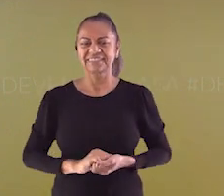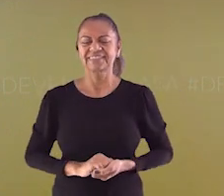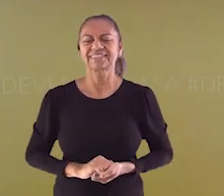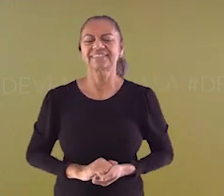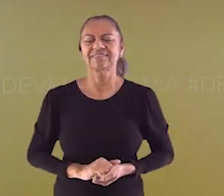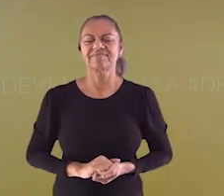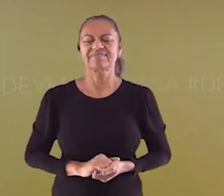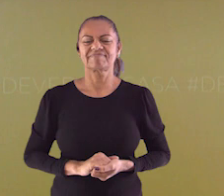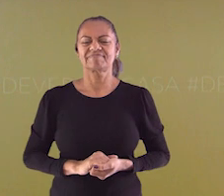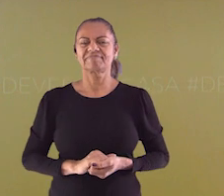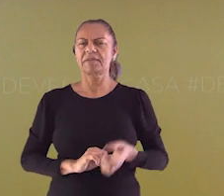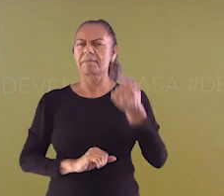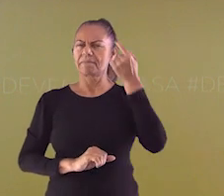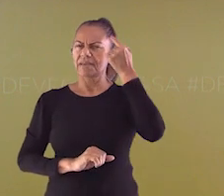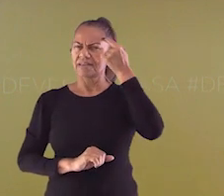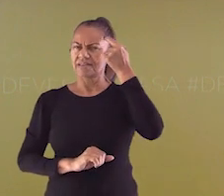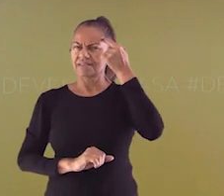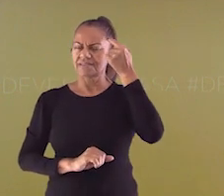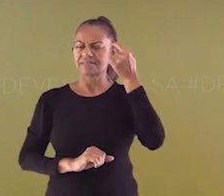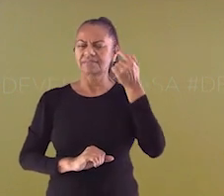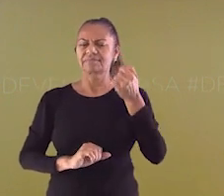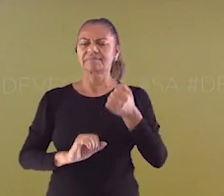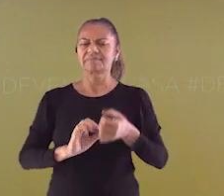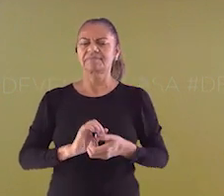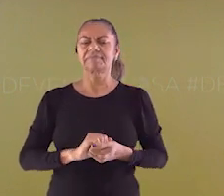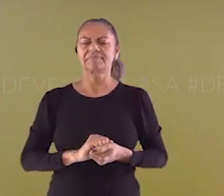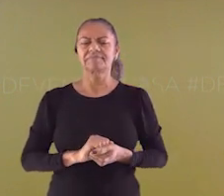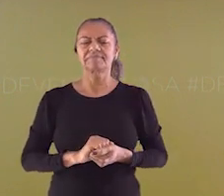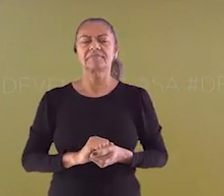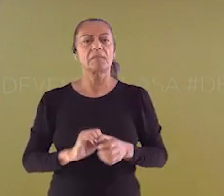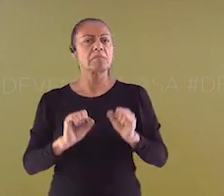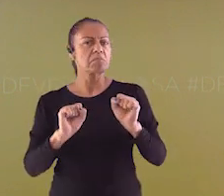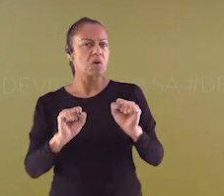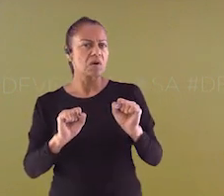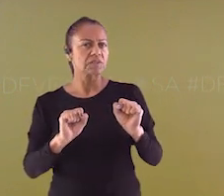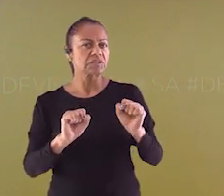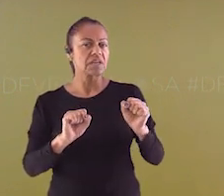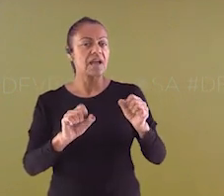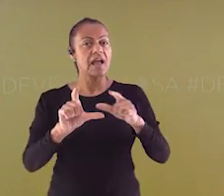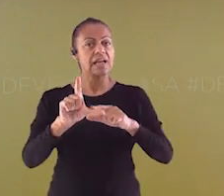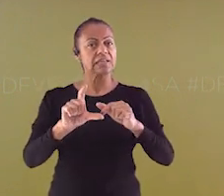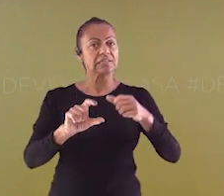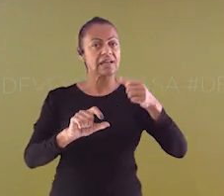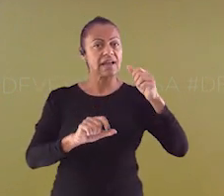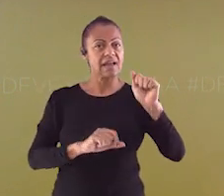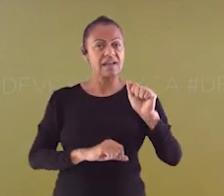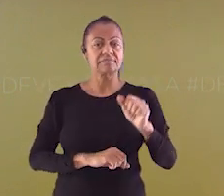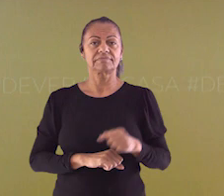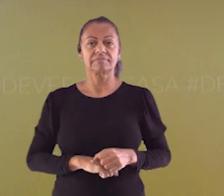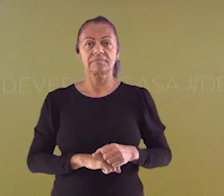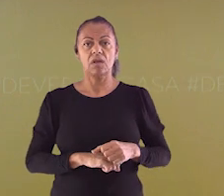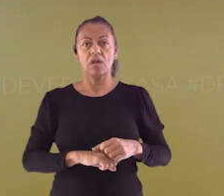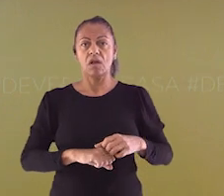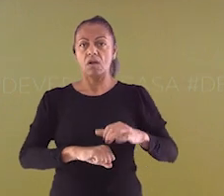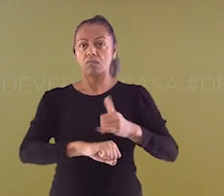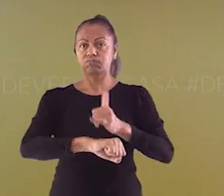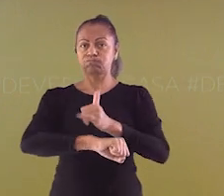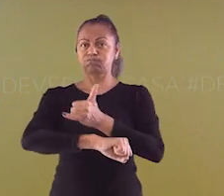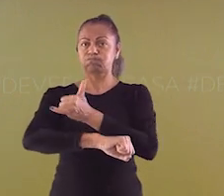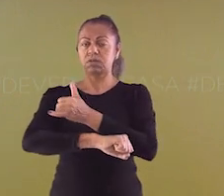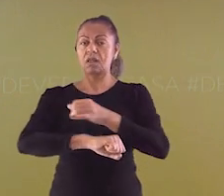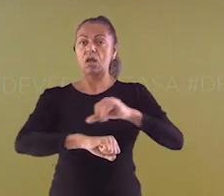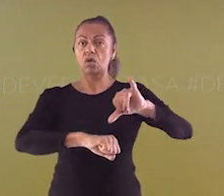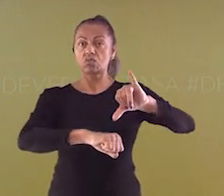respostas é a correta? Pensa aí comigo. Pode ser a letra A, obesidade e colesterol